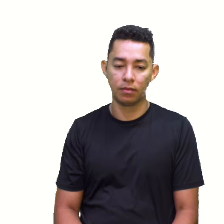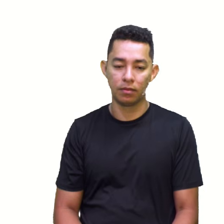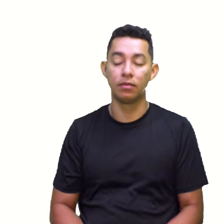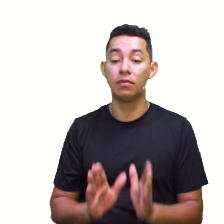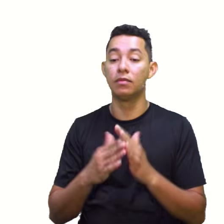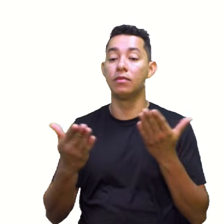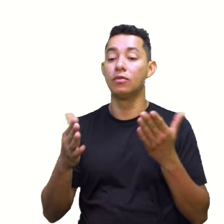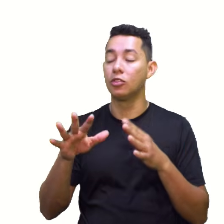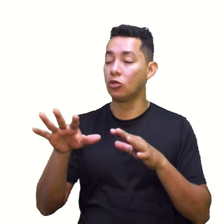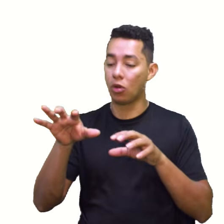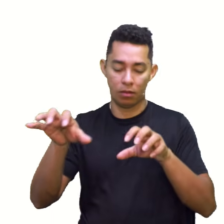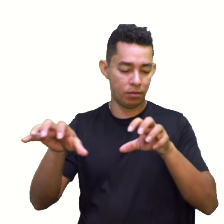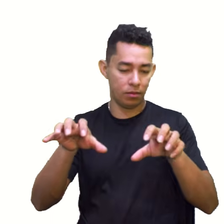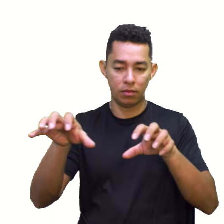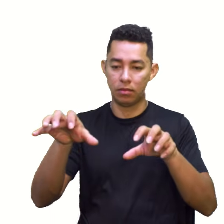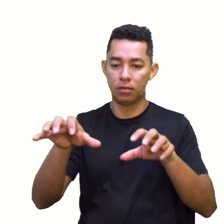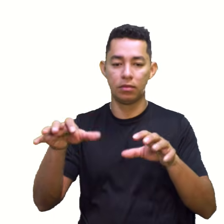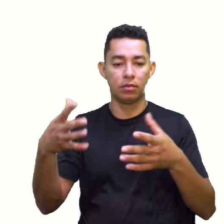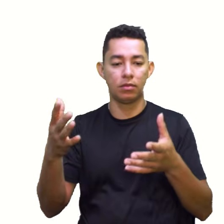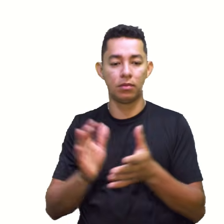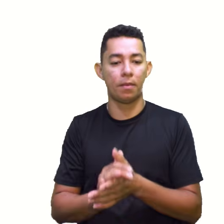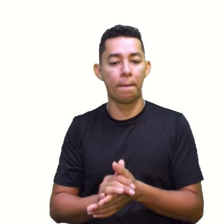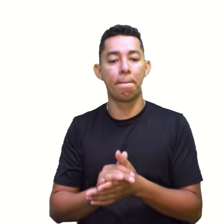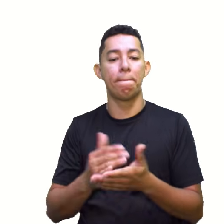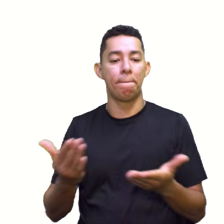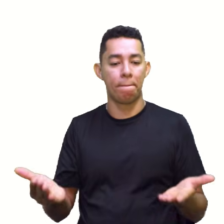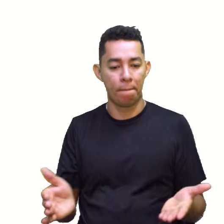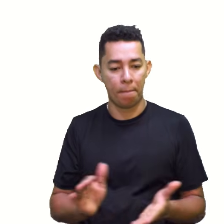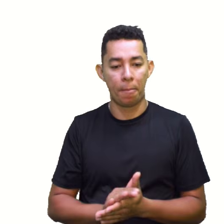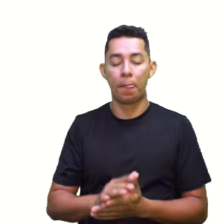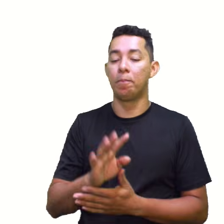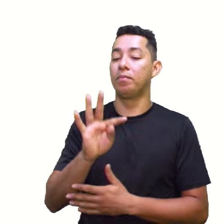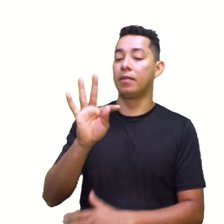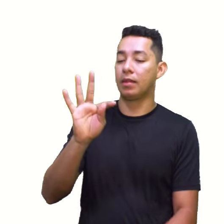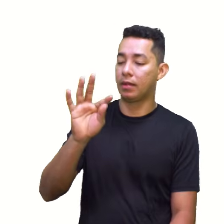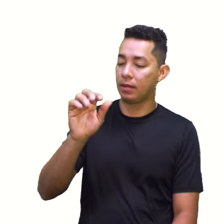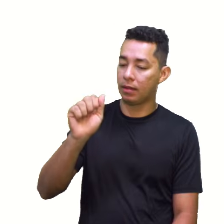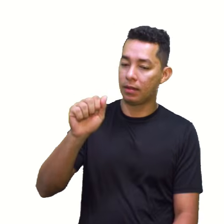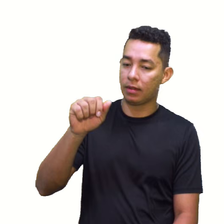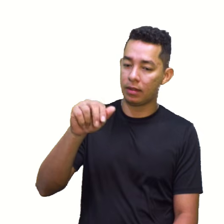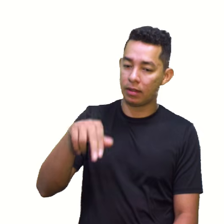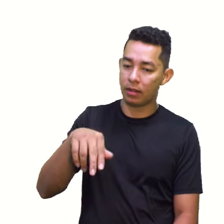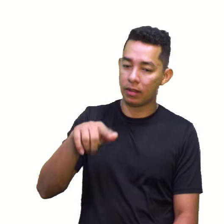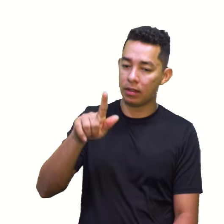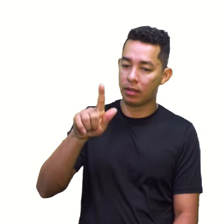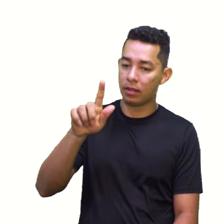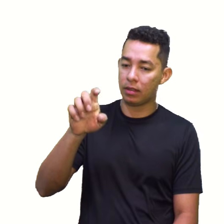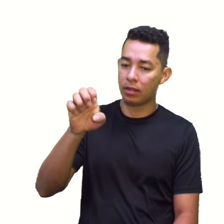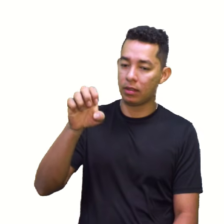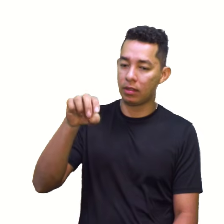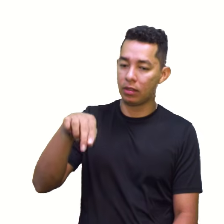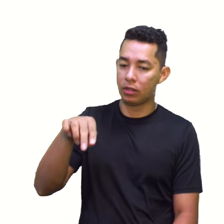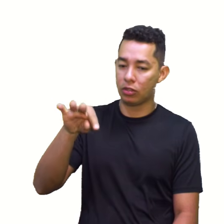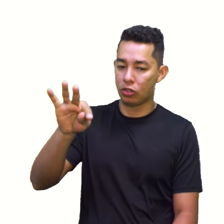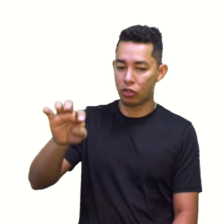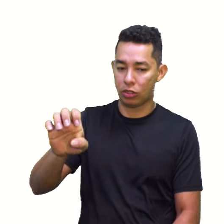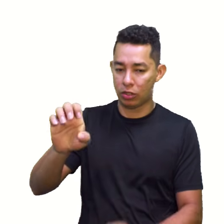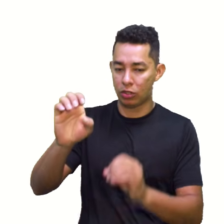Que posição? Perfeito. Tangente